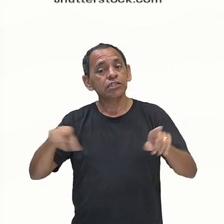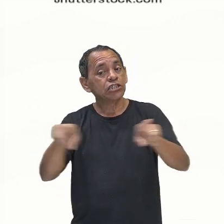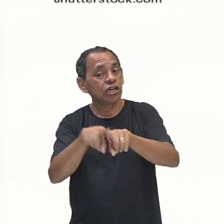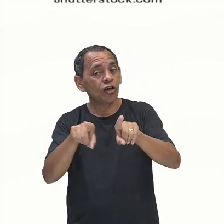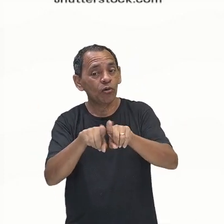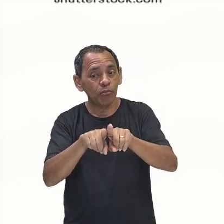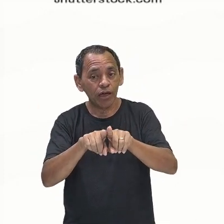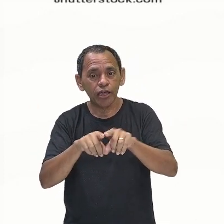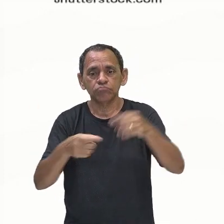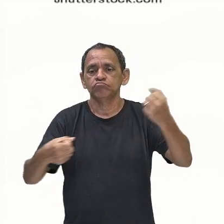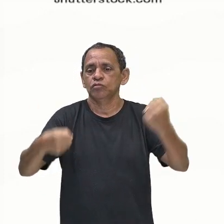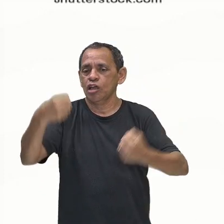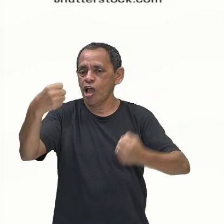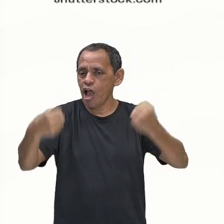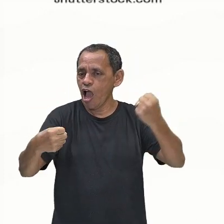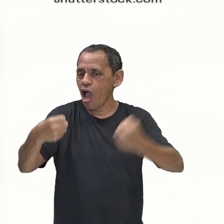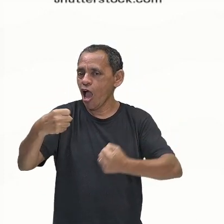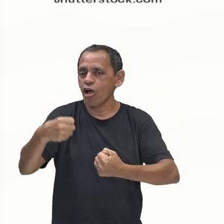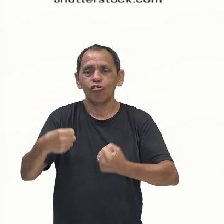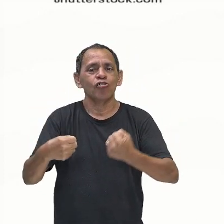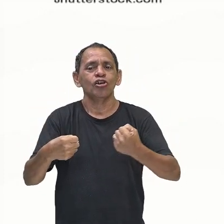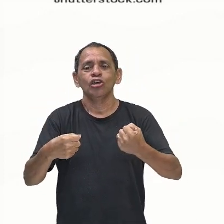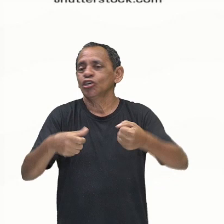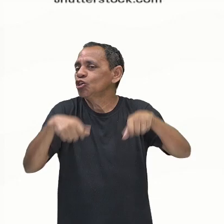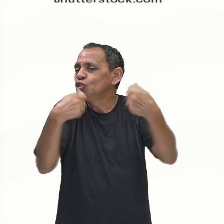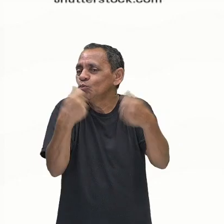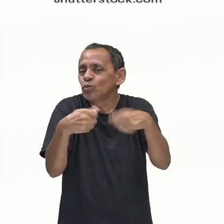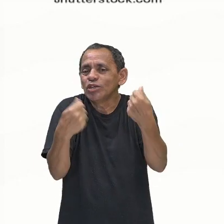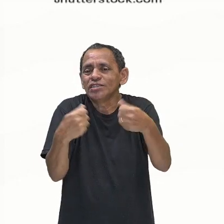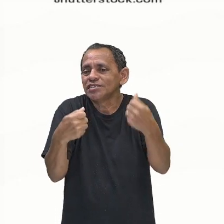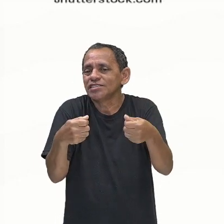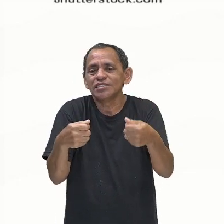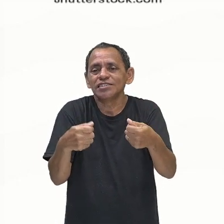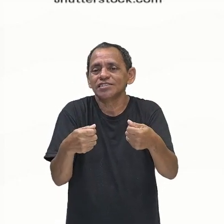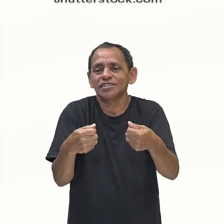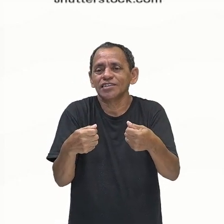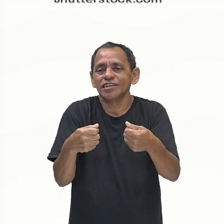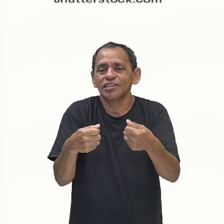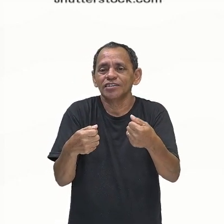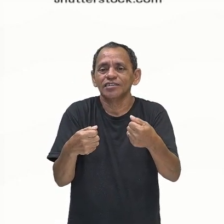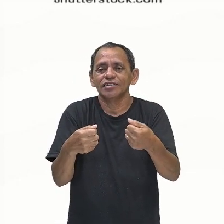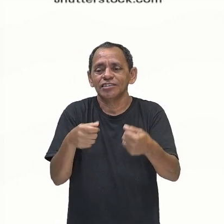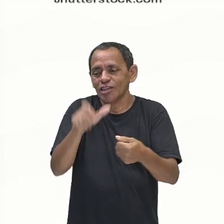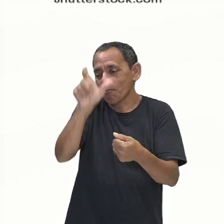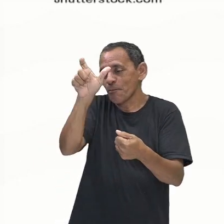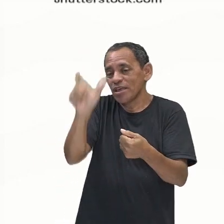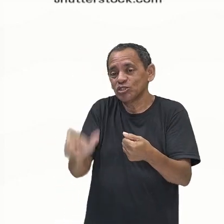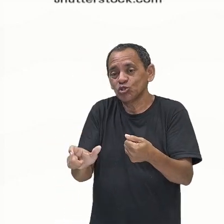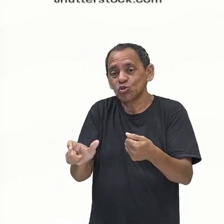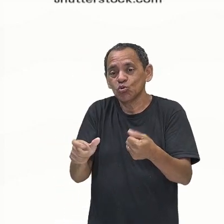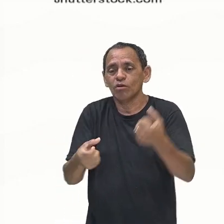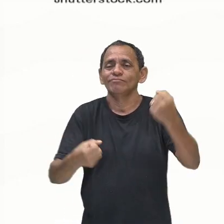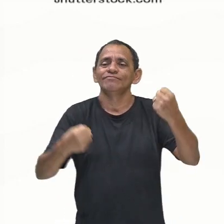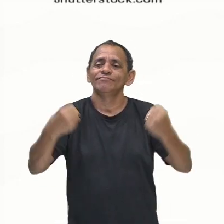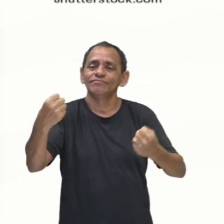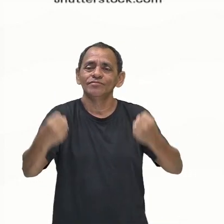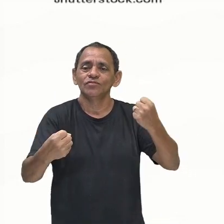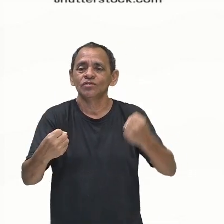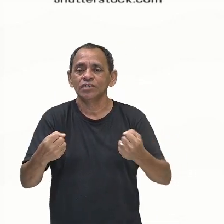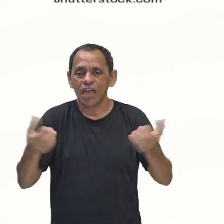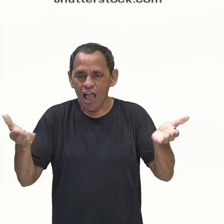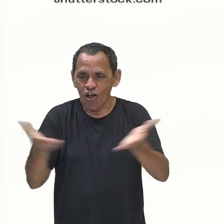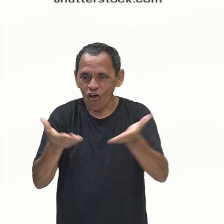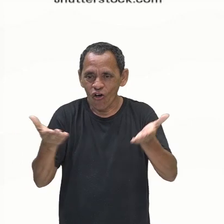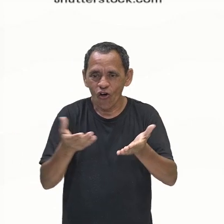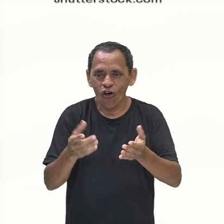forma alguma. Por que eu digo isso? O que quer dizer esse autônomo aqui? Quer dizer que o carro se move